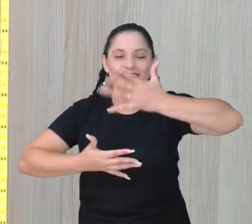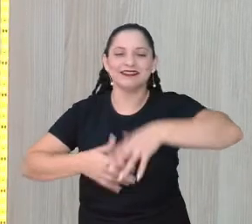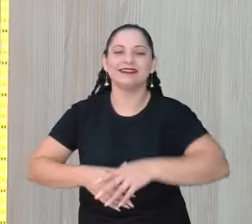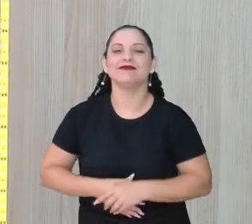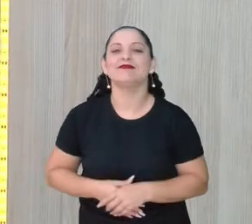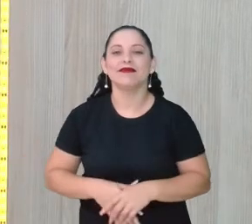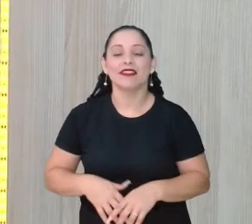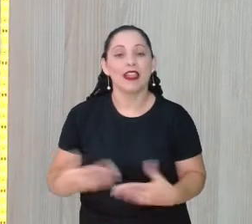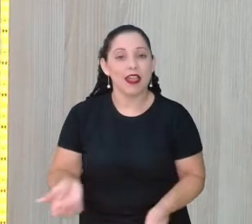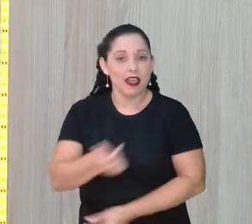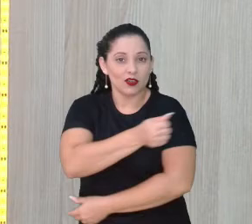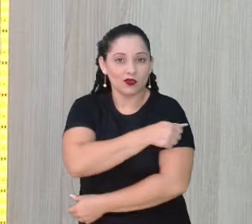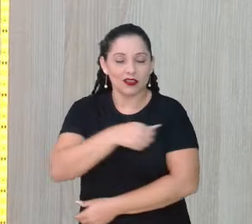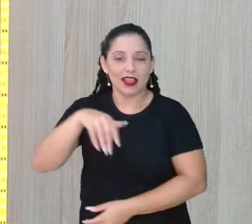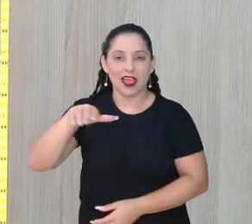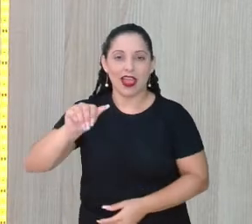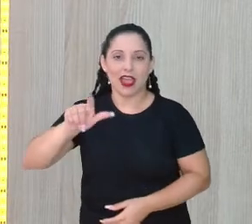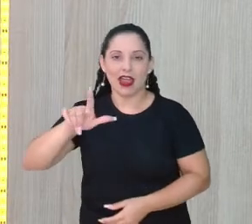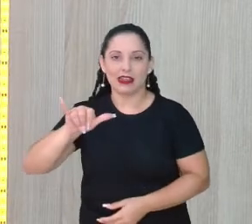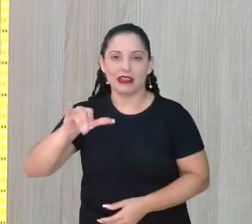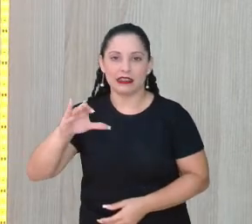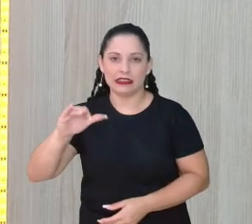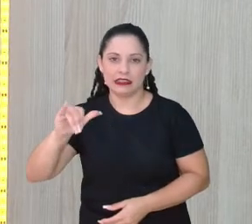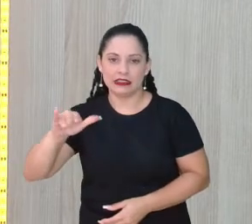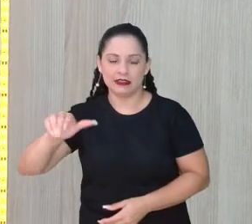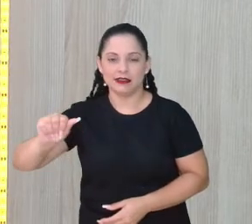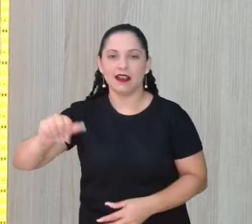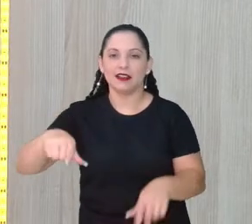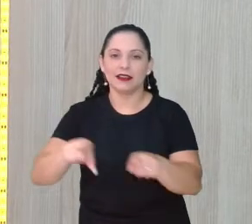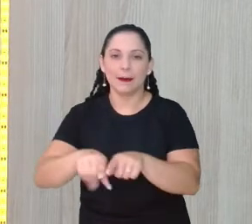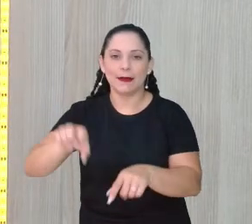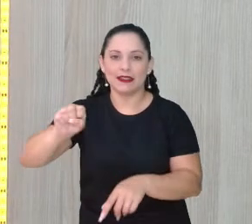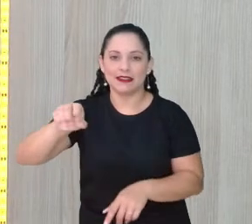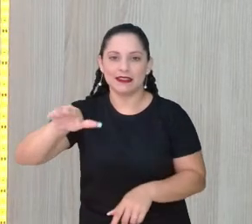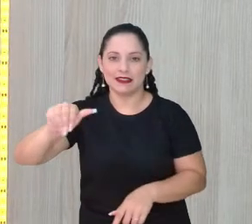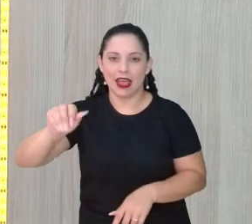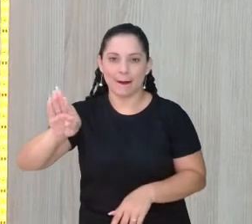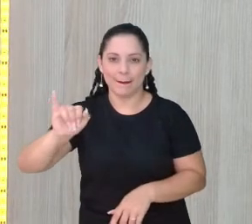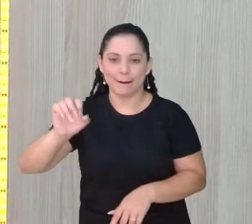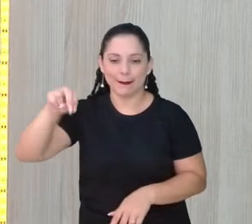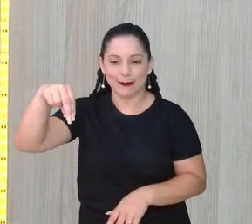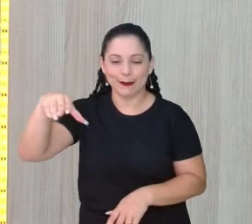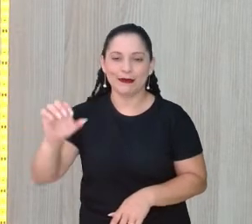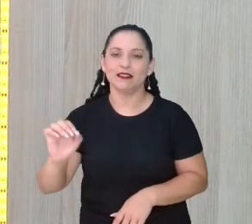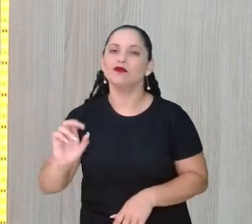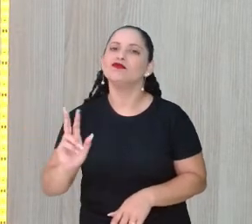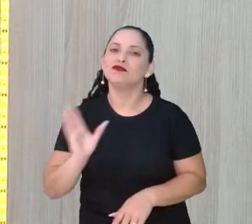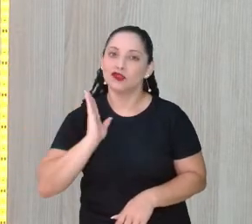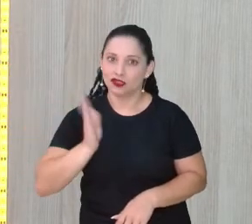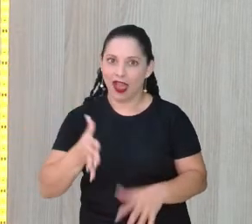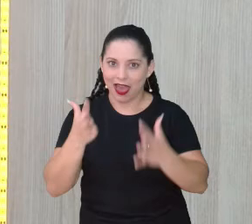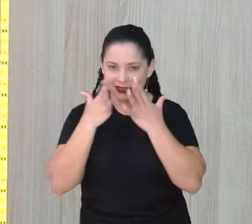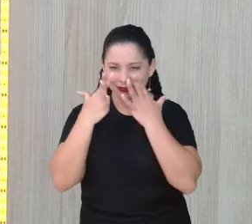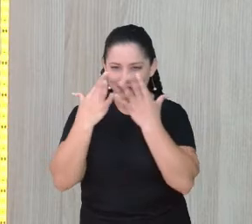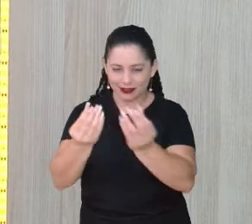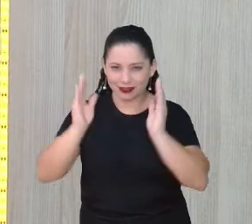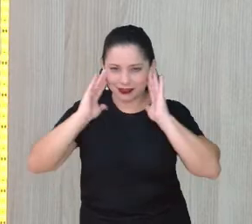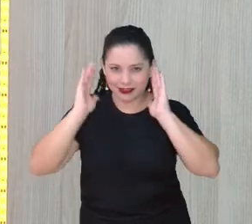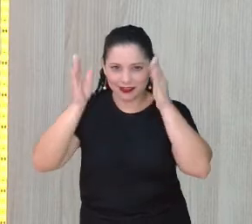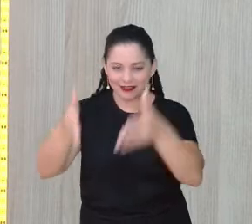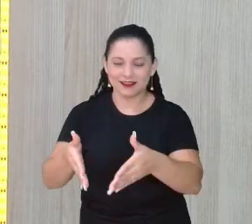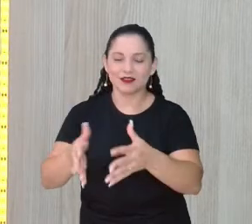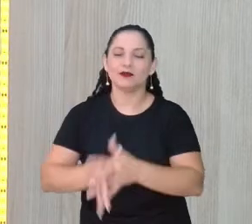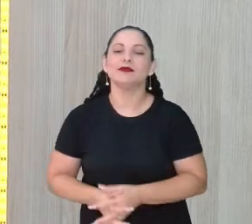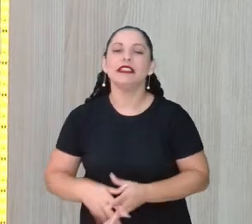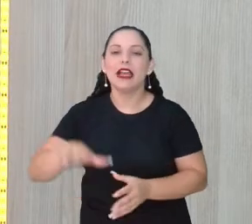a Alicia e Sabino estão aqui ligadinhos. E aí, a Alicia falou assim, né?